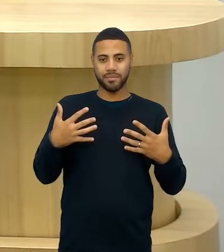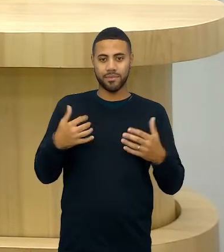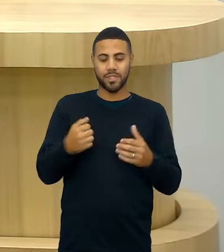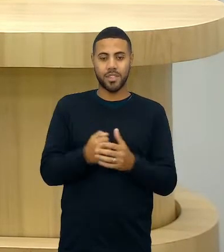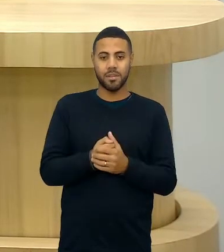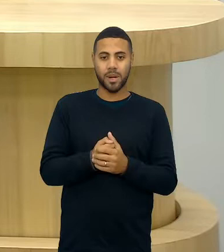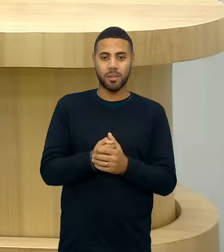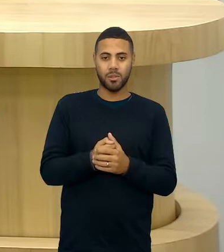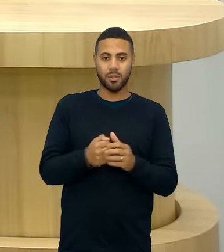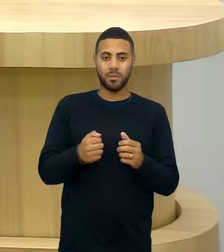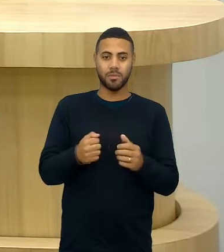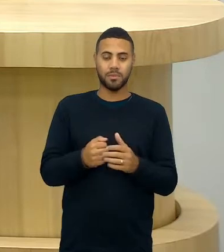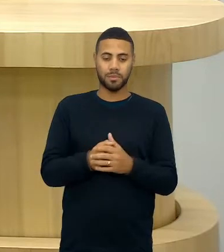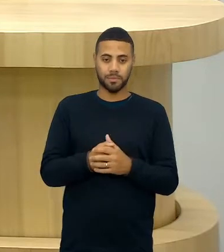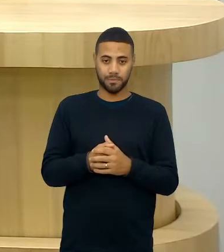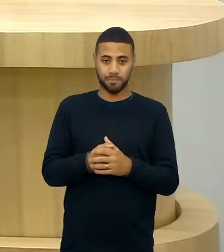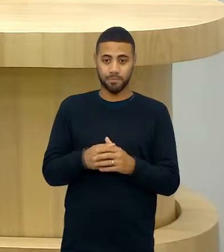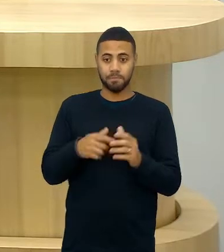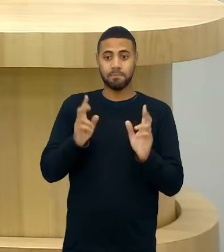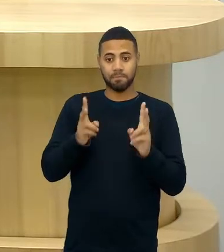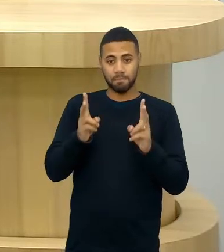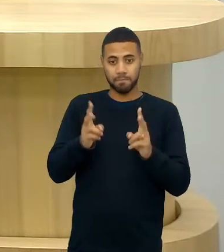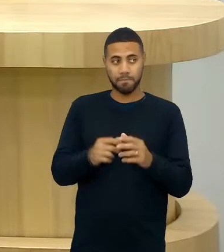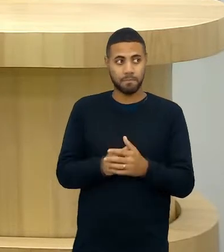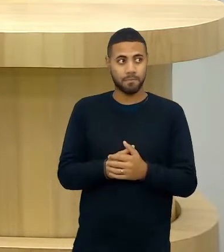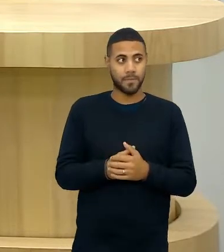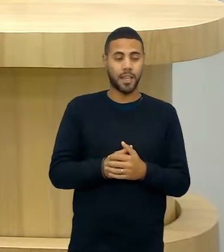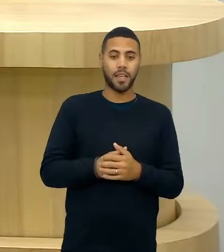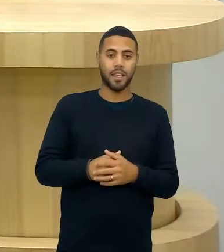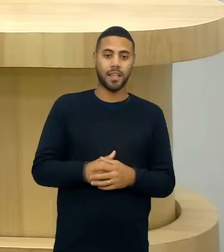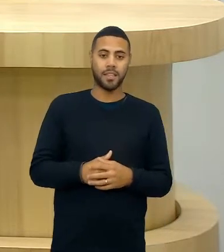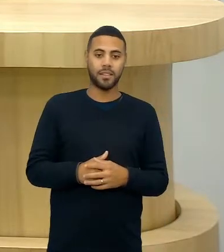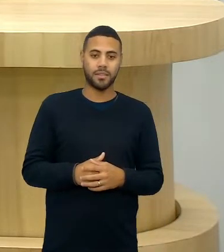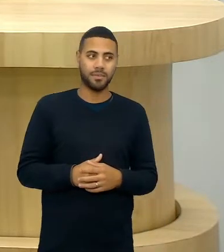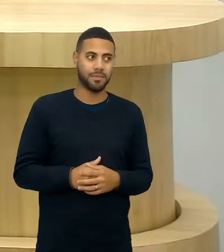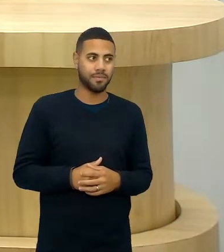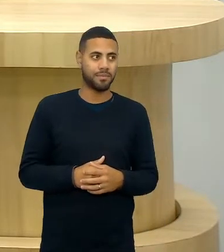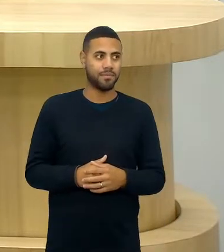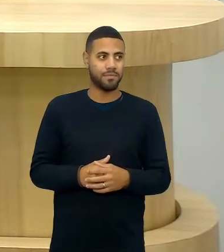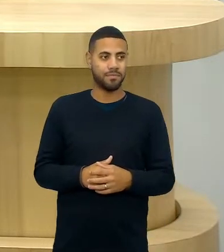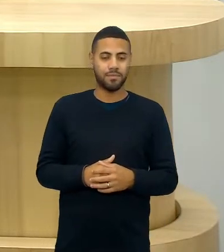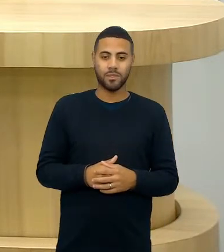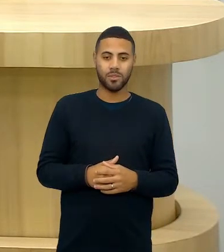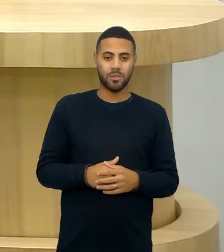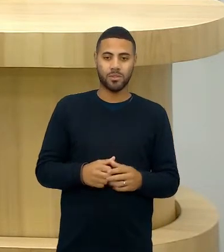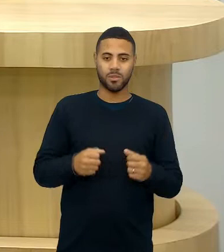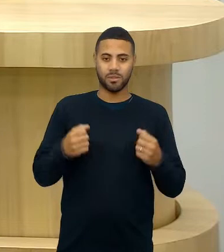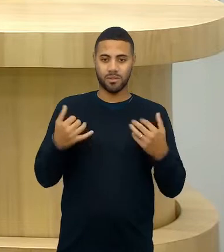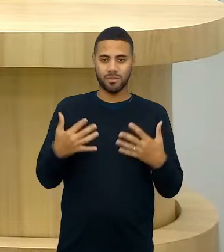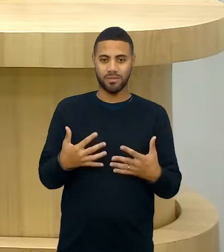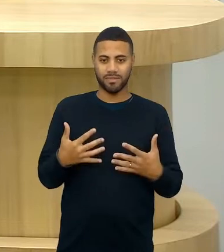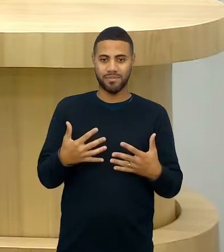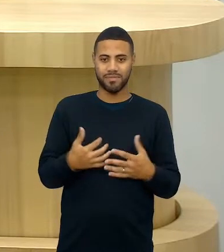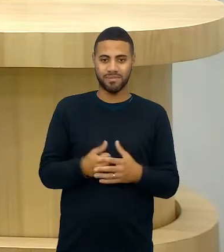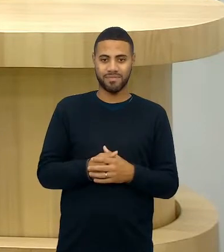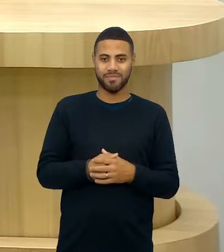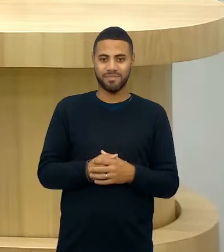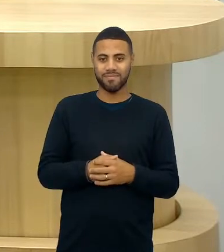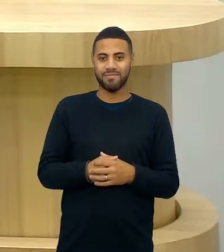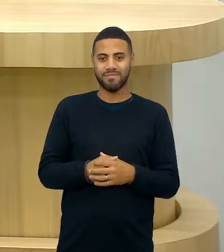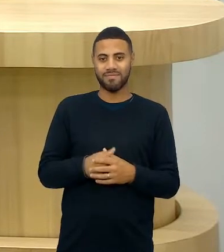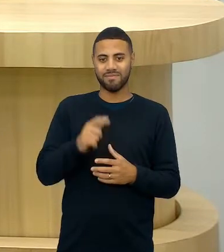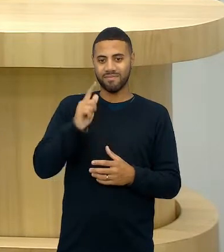meio ambiente, tá? Então, por isso a importância aí da destinação ambientalmente correta, né, da